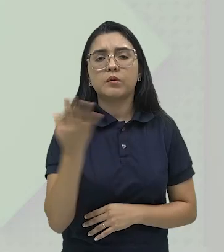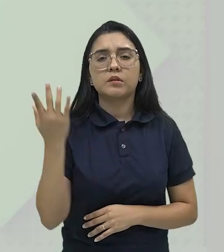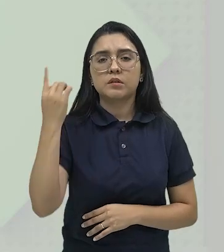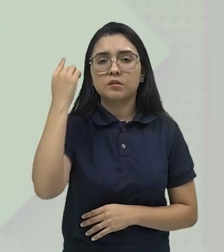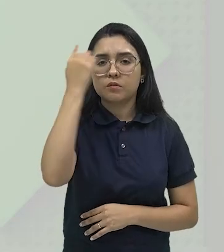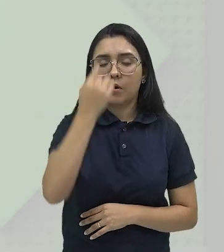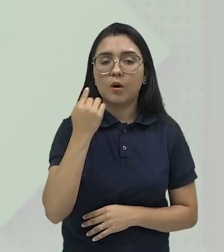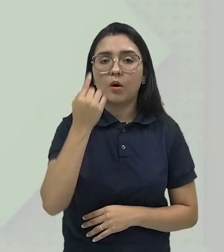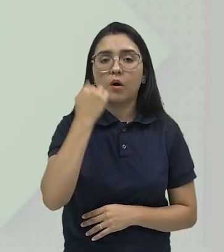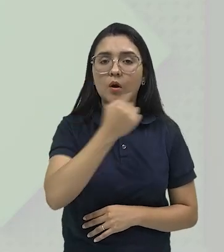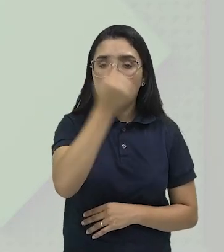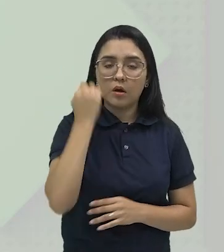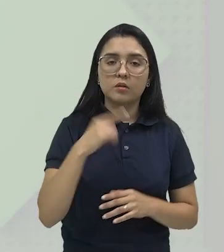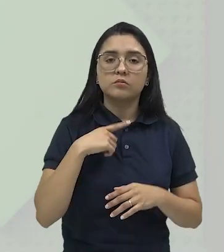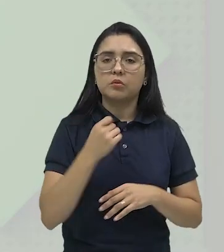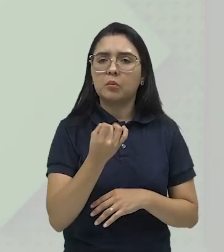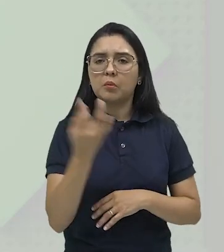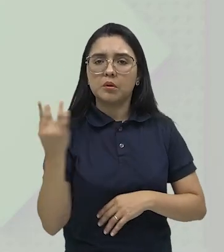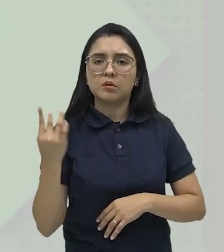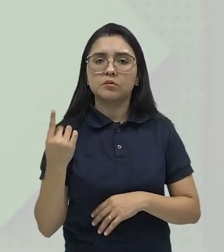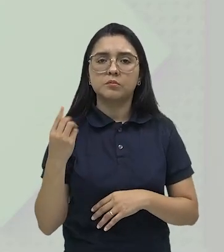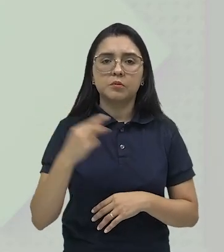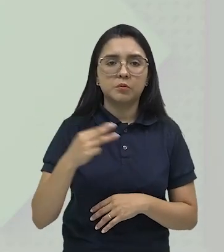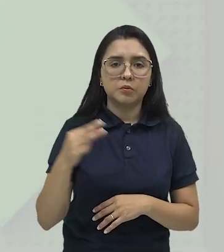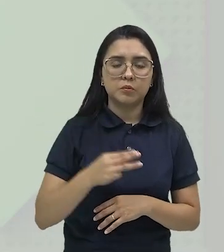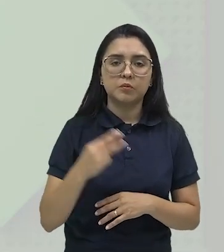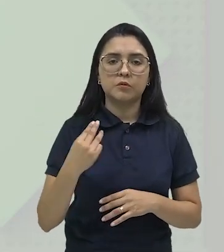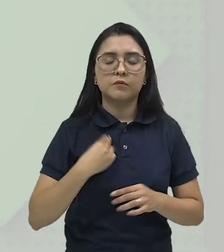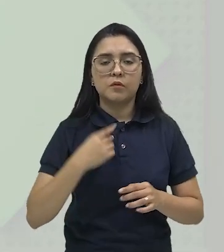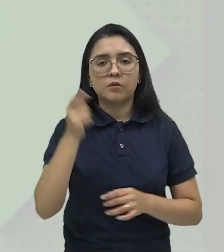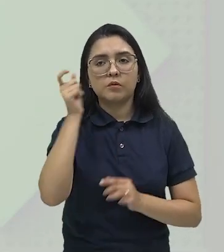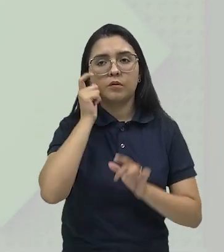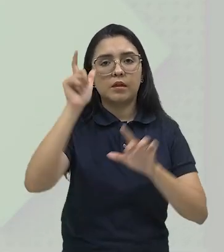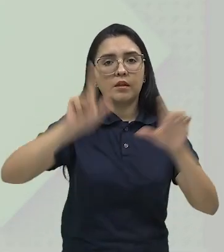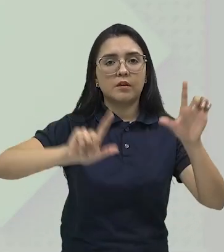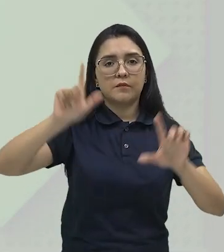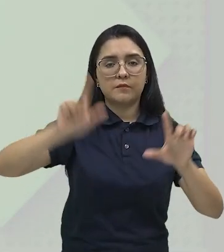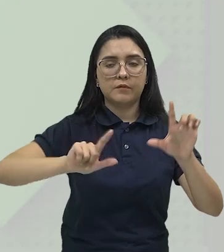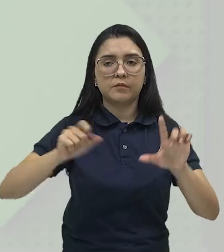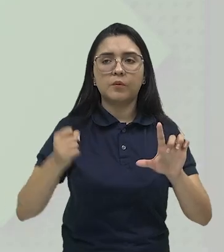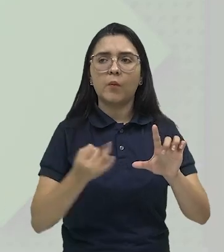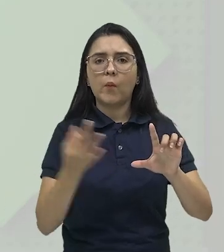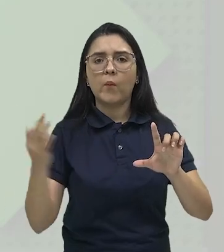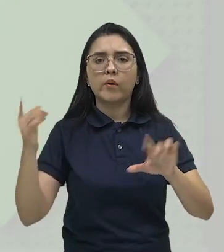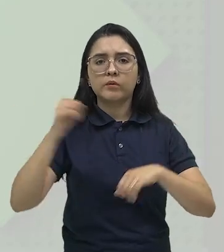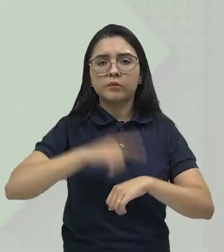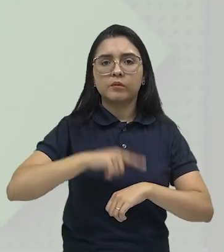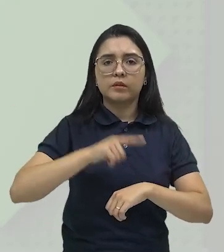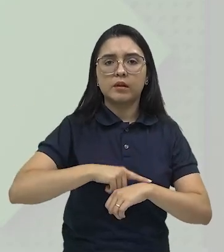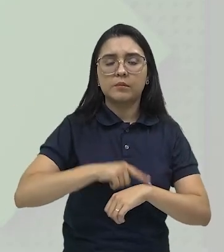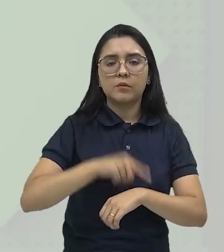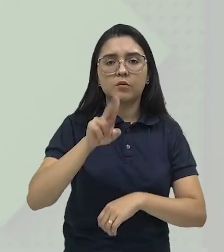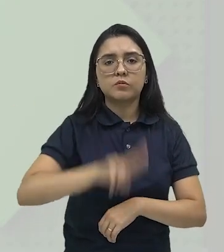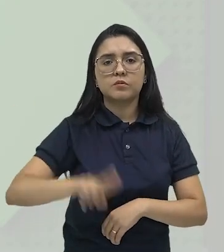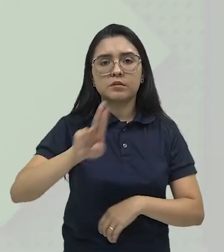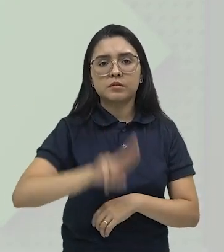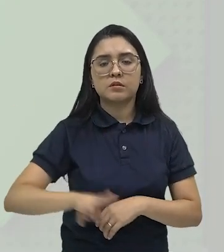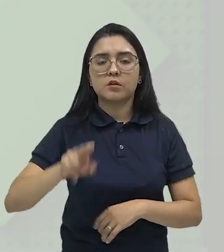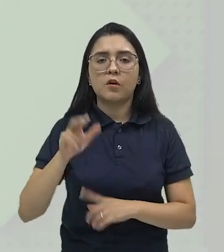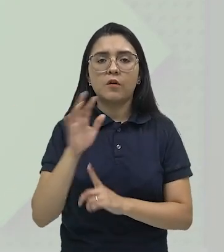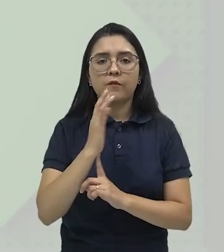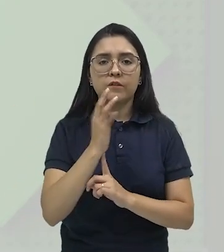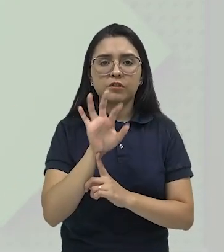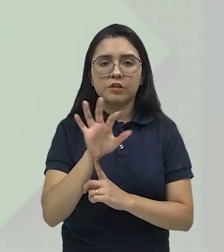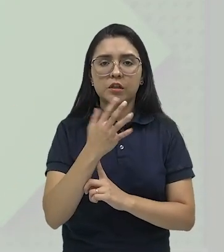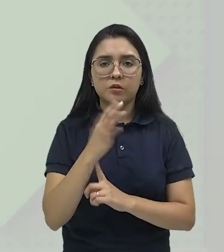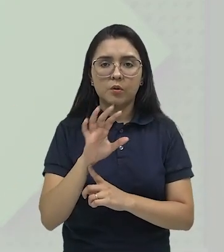horas ou quantos minutos eu passei por dia assistindo a TV, ou então quanto tempo eu gastei ali, né, utilizando o